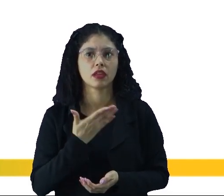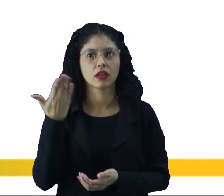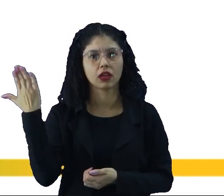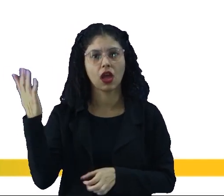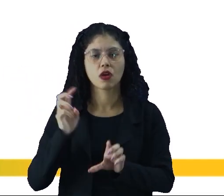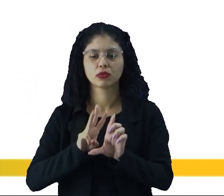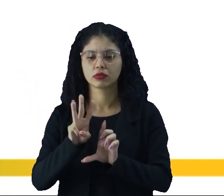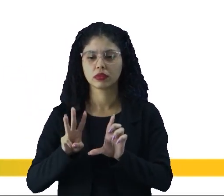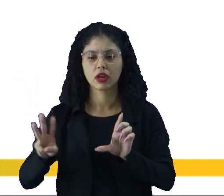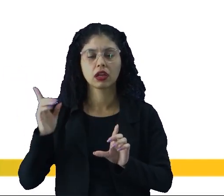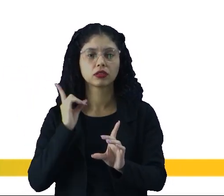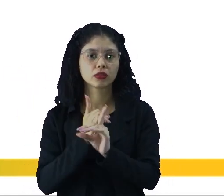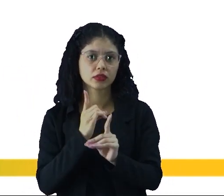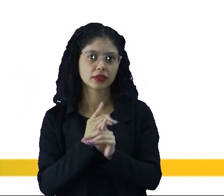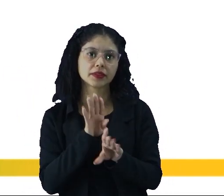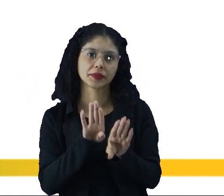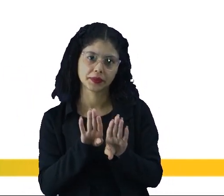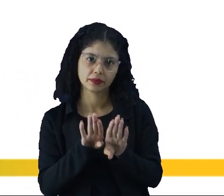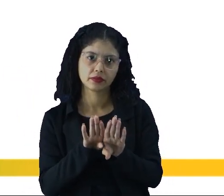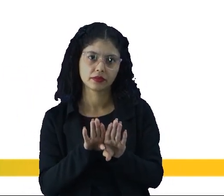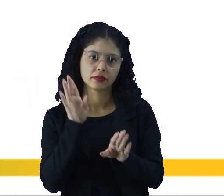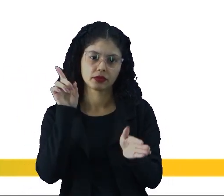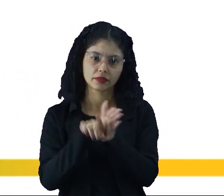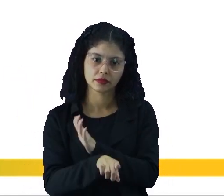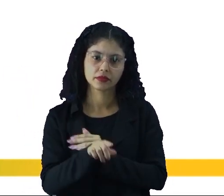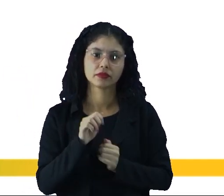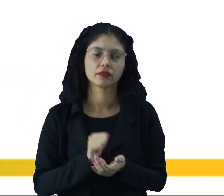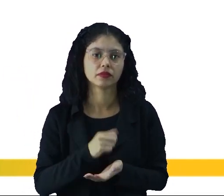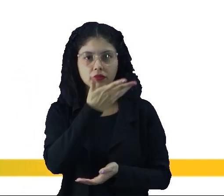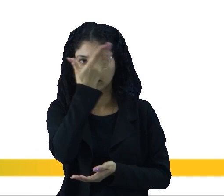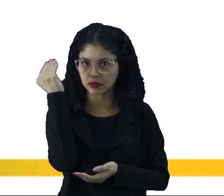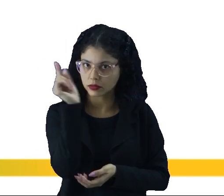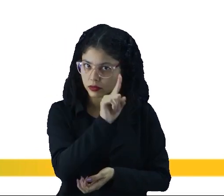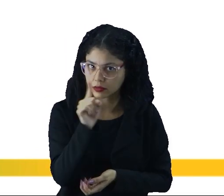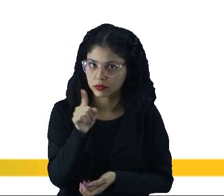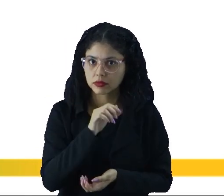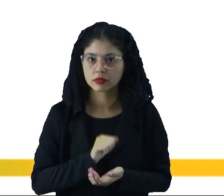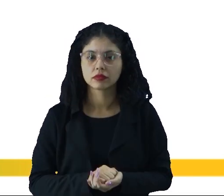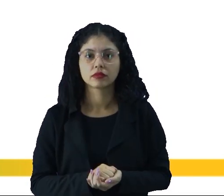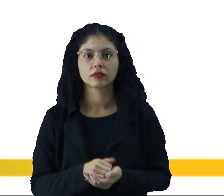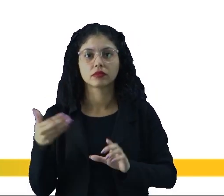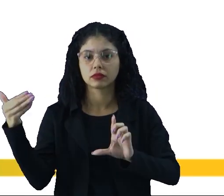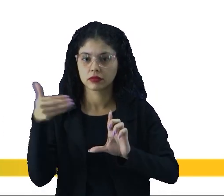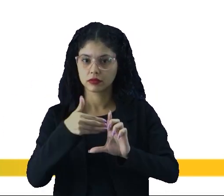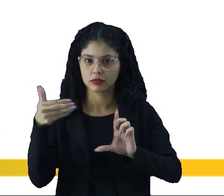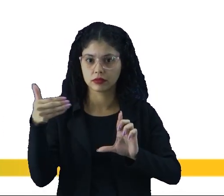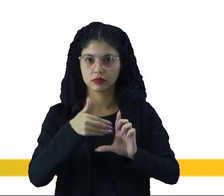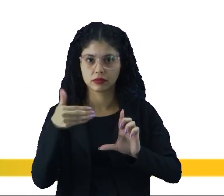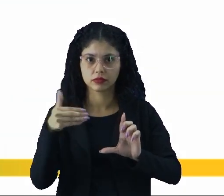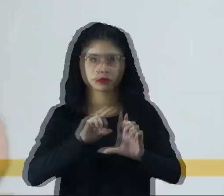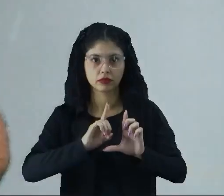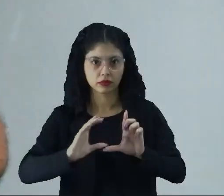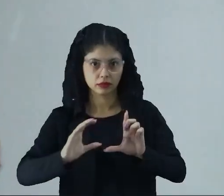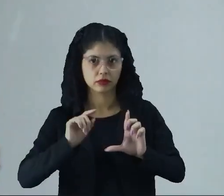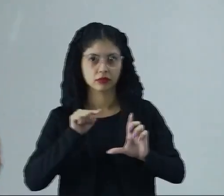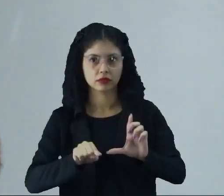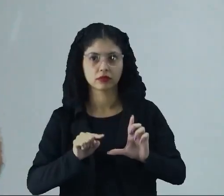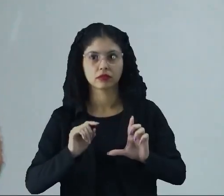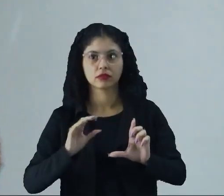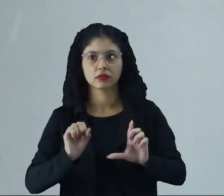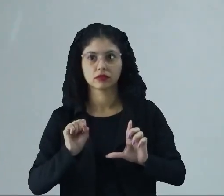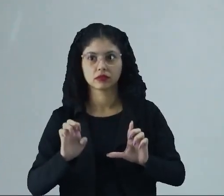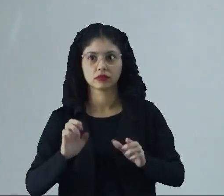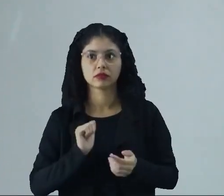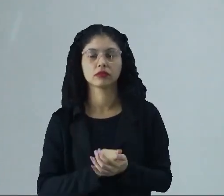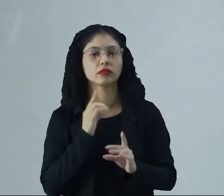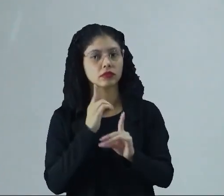também para vocês encontrarem essas questões que nós revisamos. E não esqueçam, tá? Acesse lá o nosso site, o educ.ce,